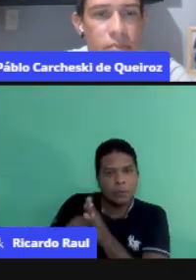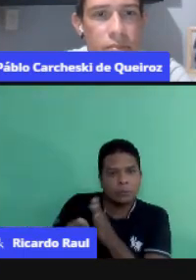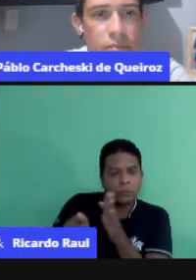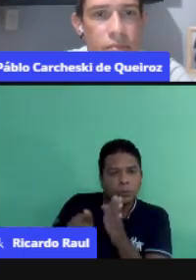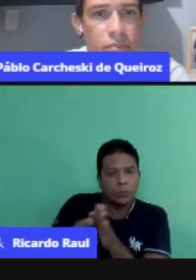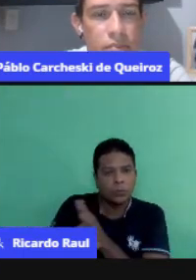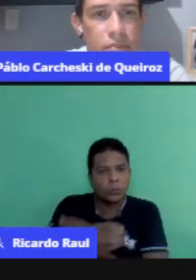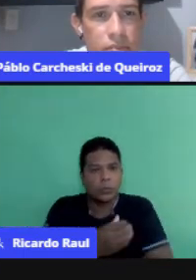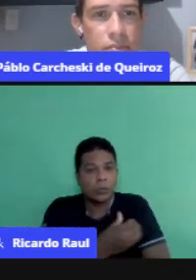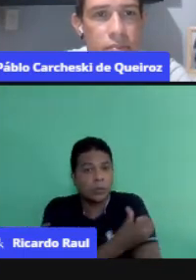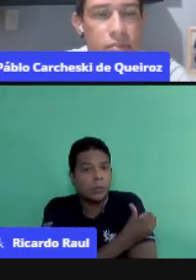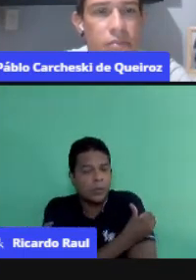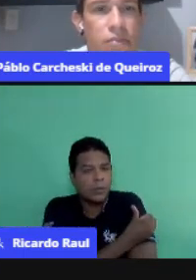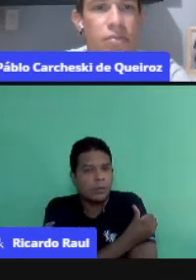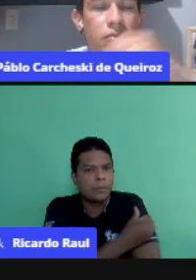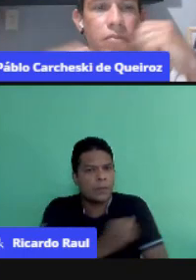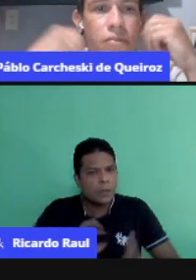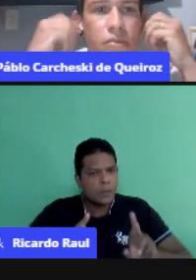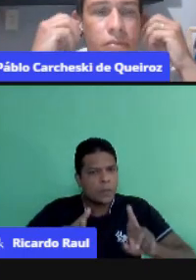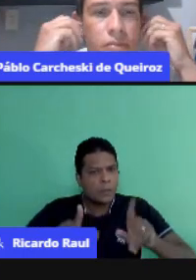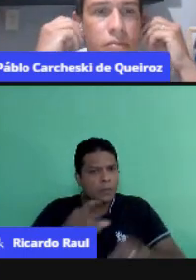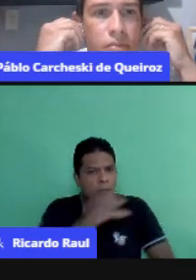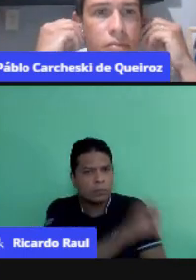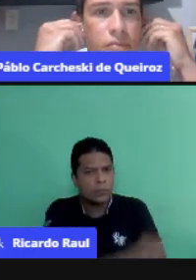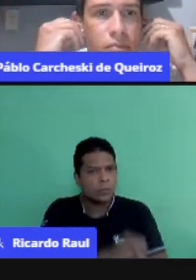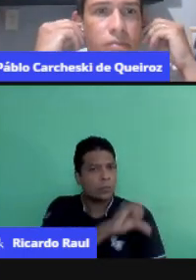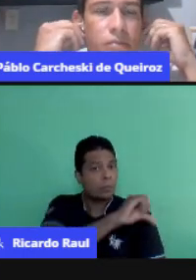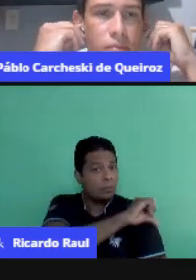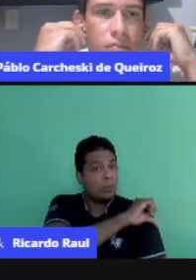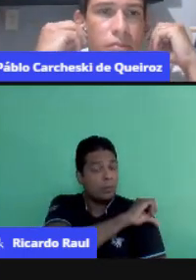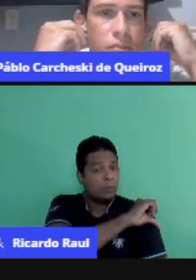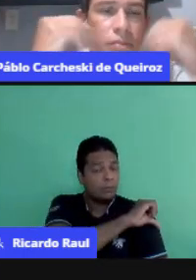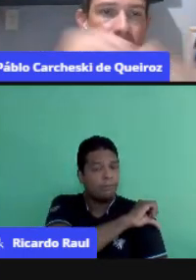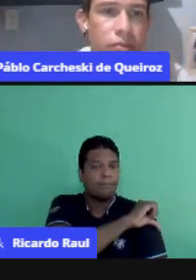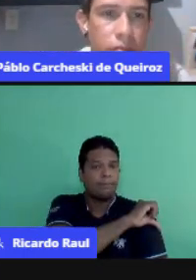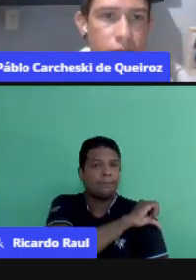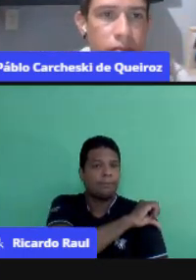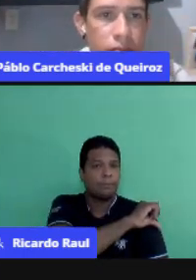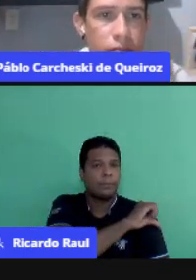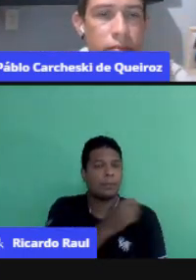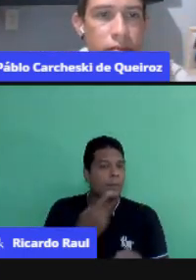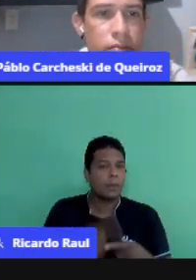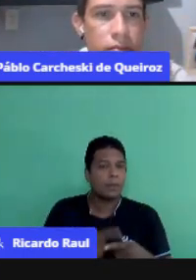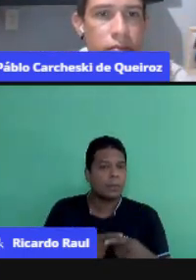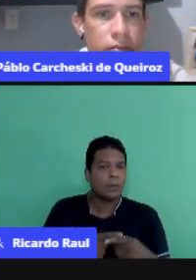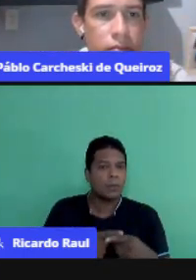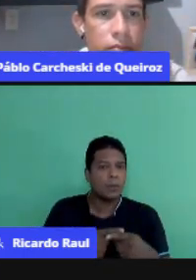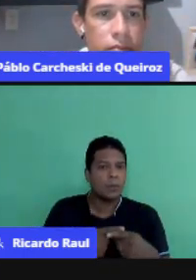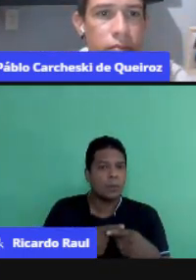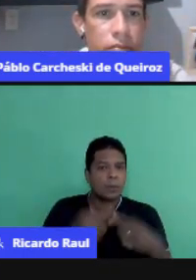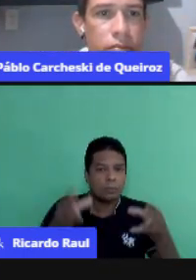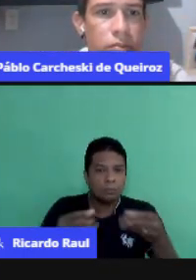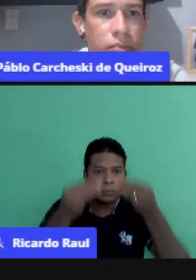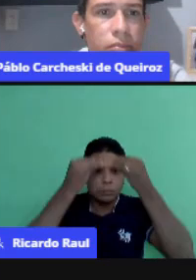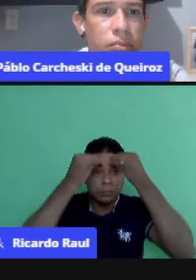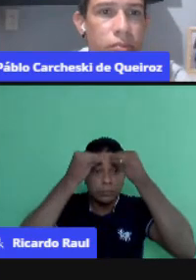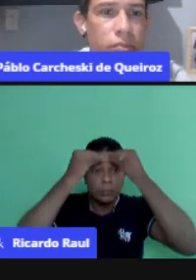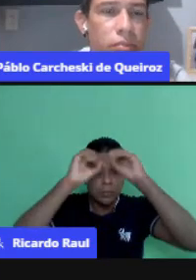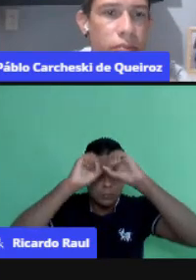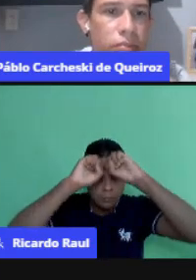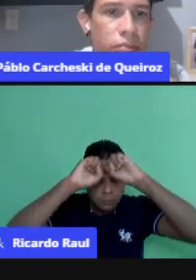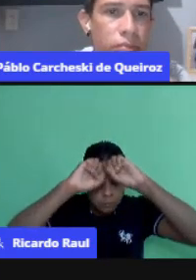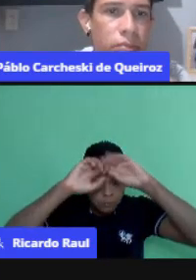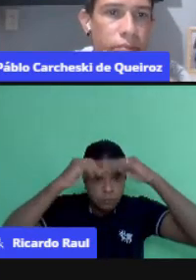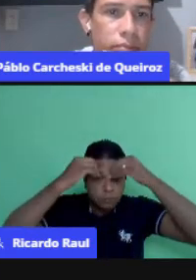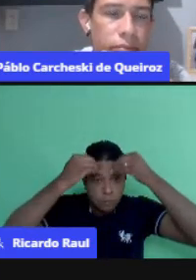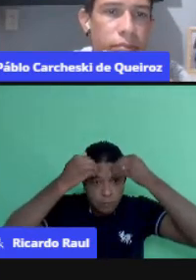no sexto ano vão diferenciar muito dos questionamentos que eles vão fazer lá no nono ano, porque esse conhecimento tende a ir ampliando, a ir aumentando. Então,